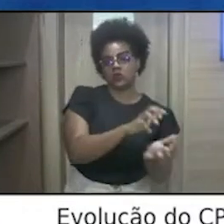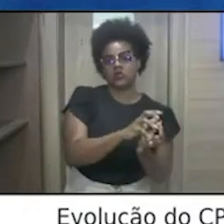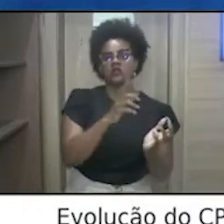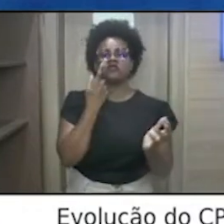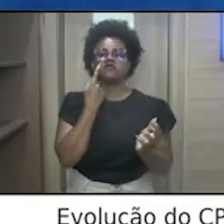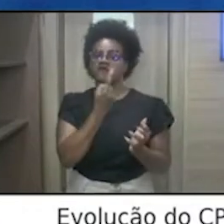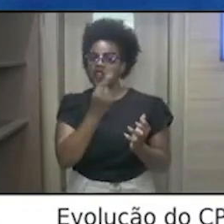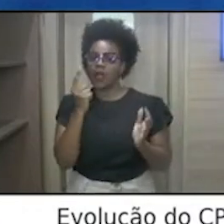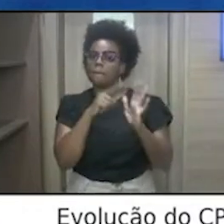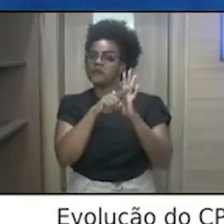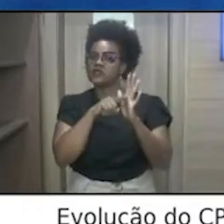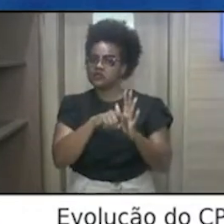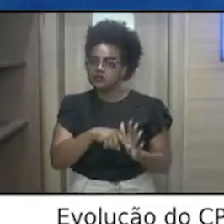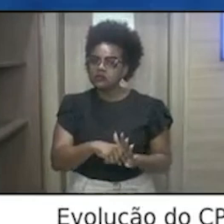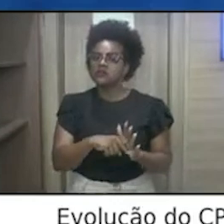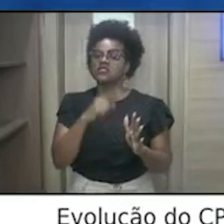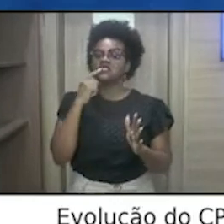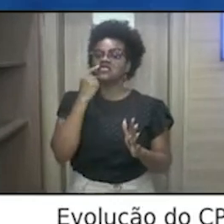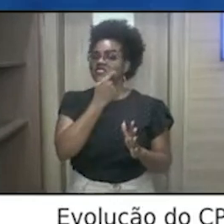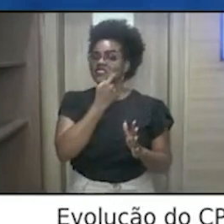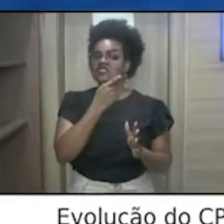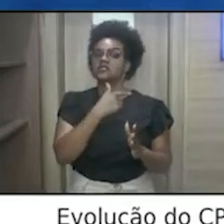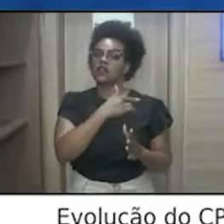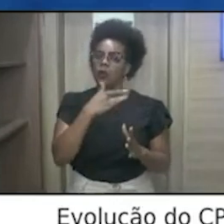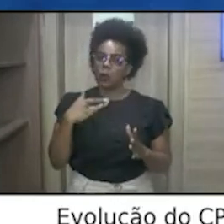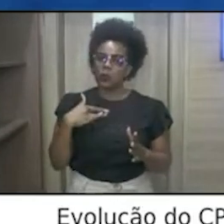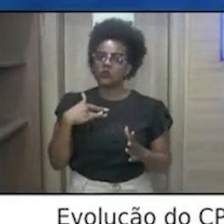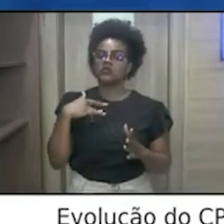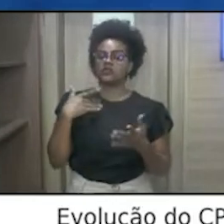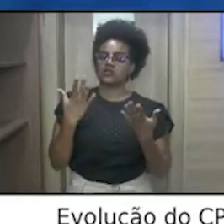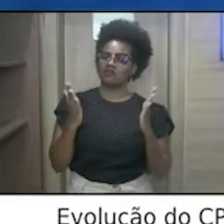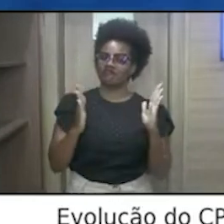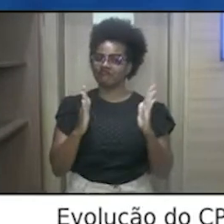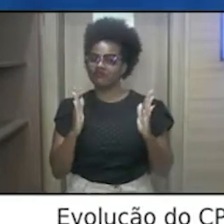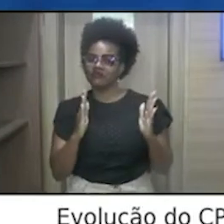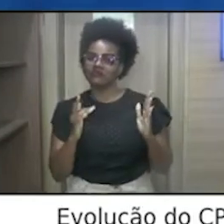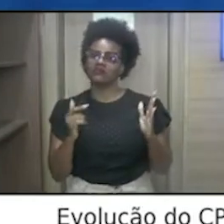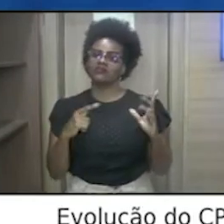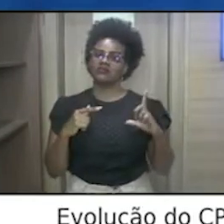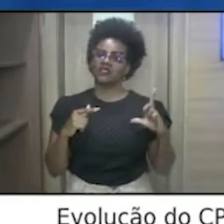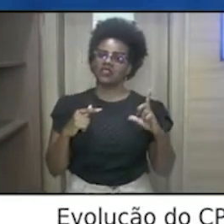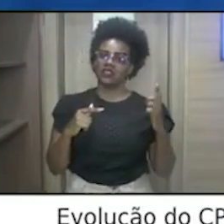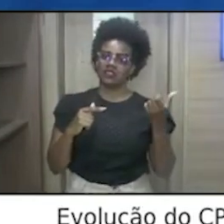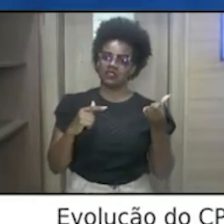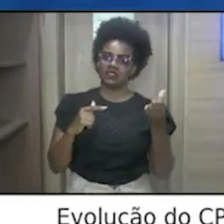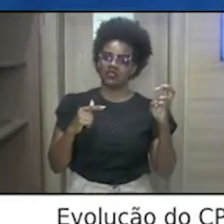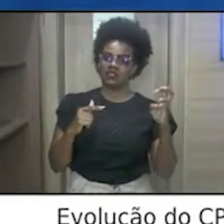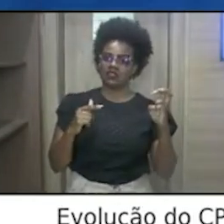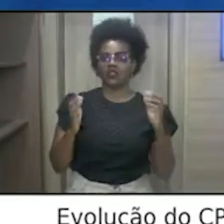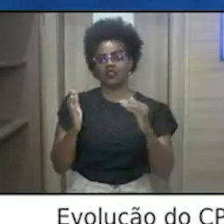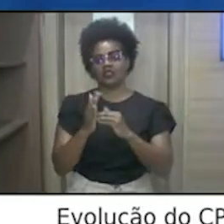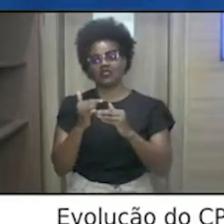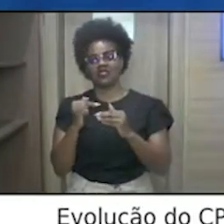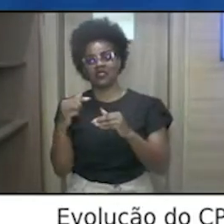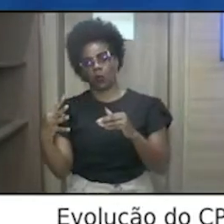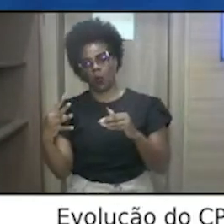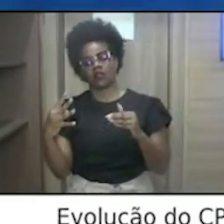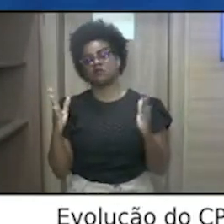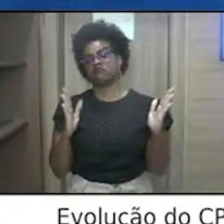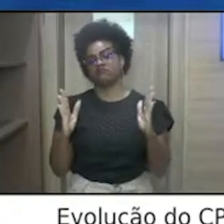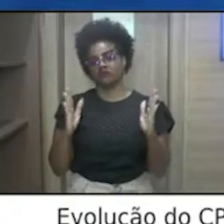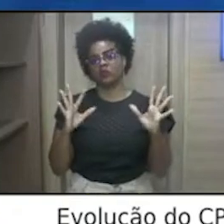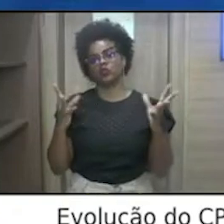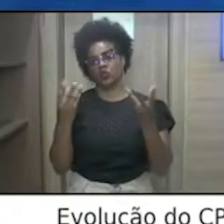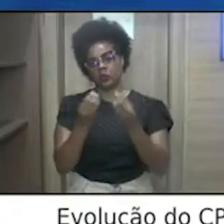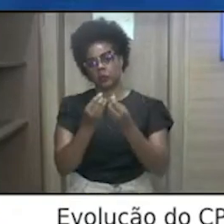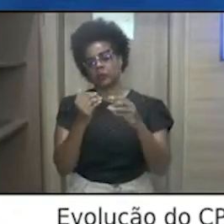nos inquéritos de saúde bucal são sempre numa faixa específica, que é de 65 a 74 anos. Isso em todo o mundo, é